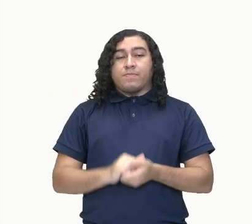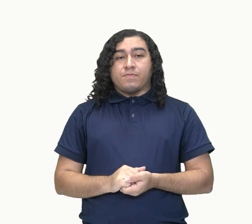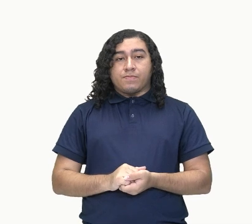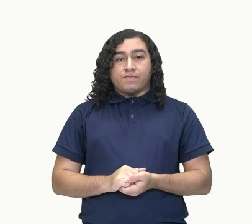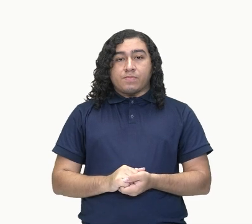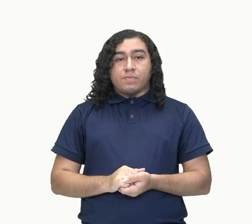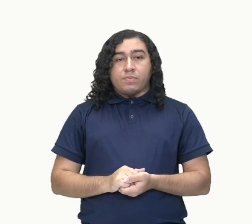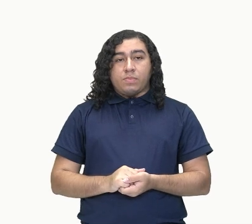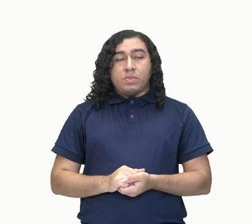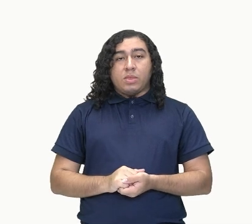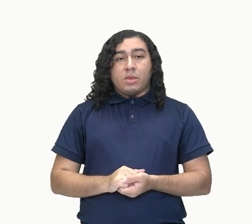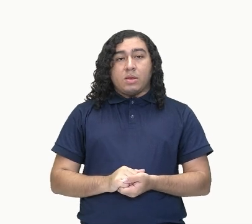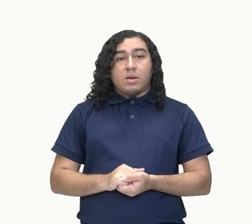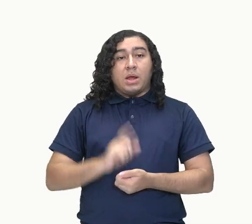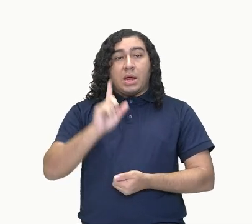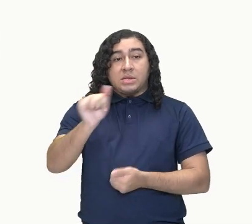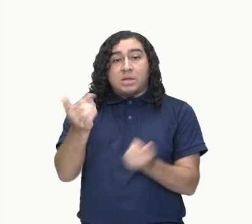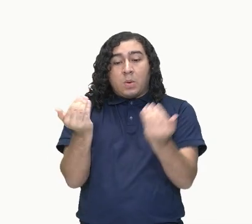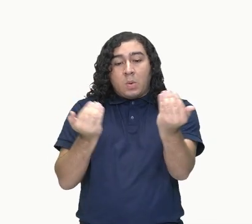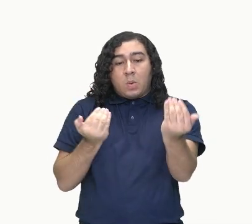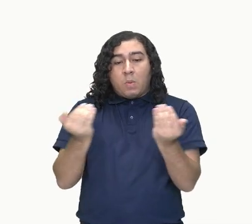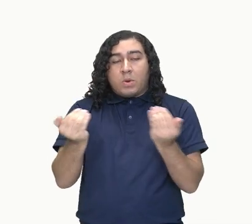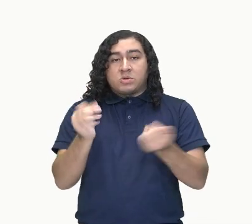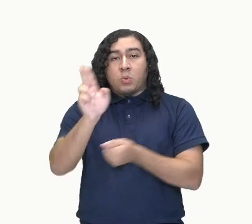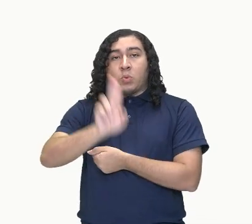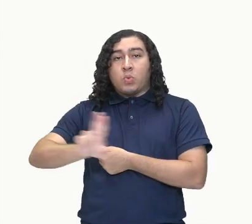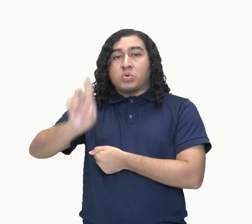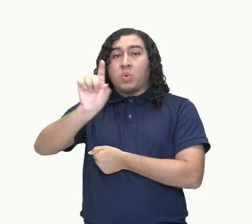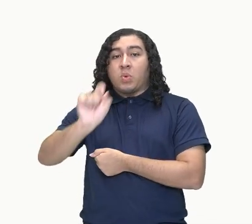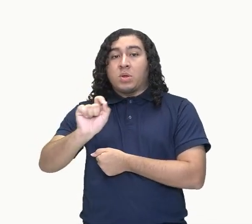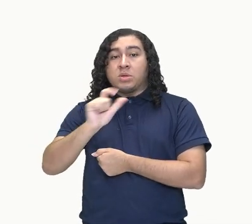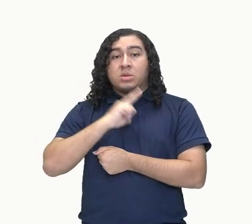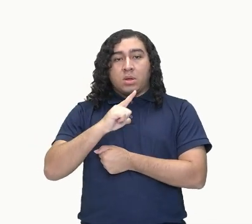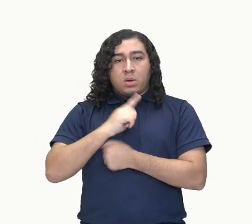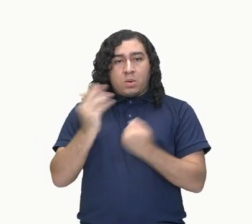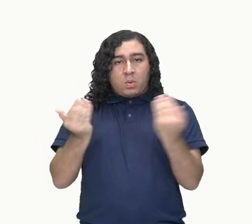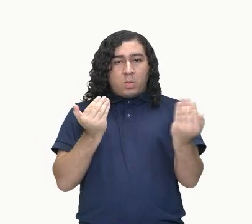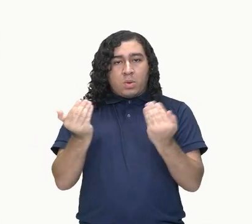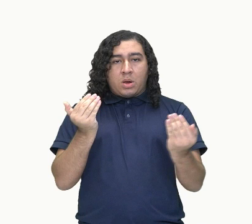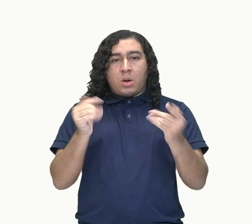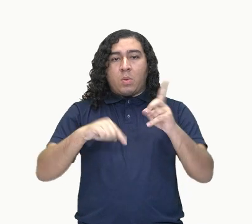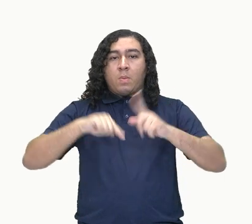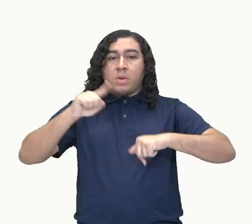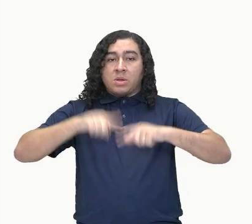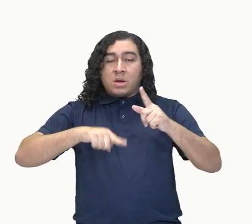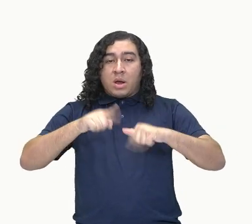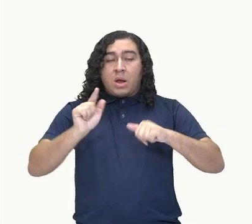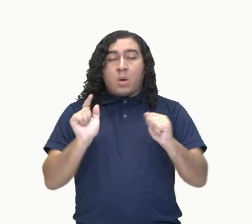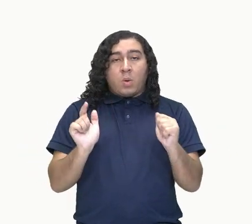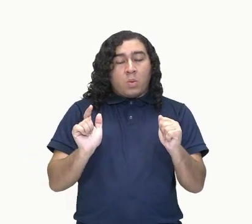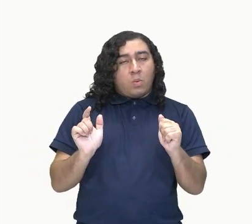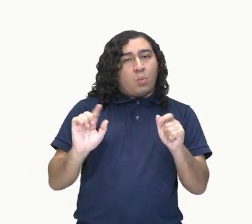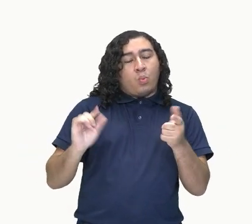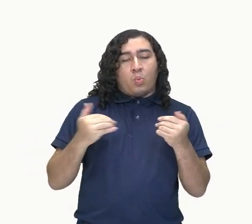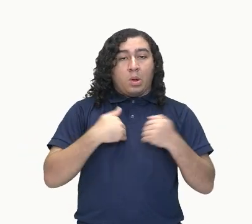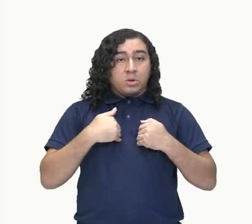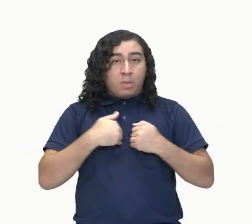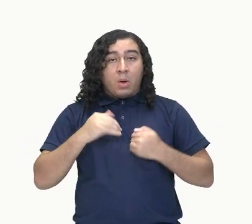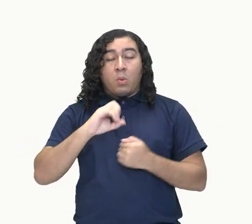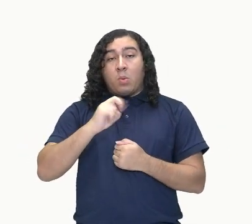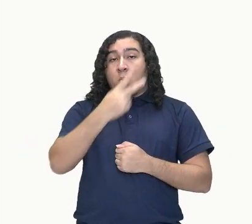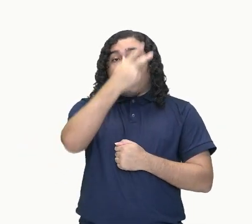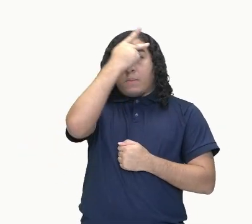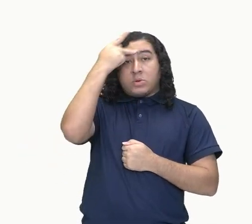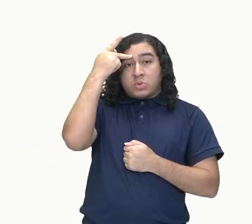forma comparativa é utilizada para comparar um objeto, um animal, uma